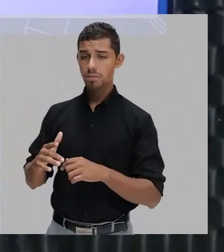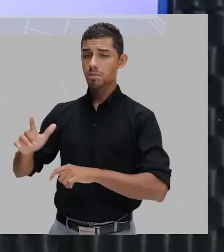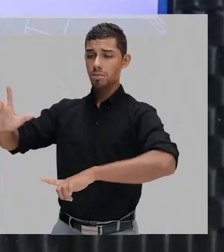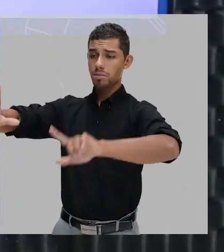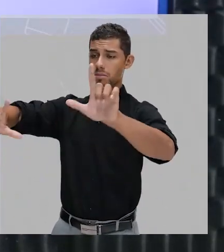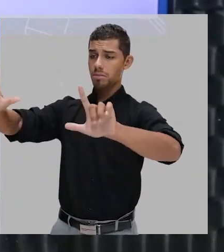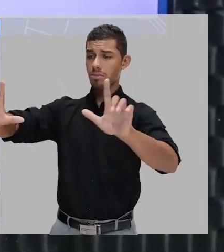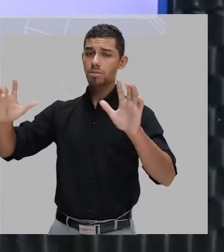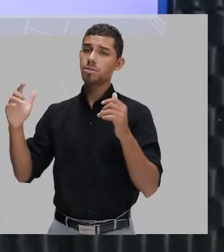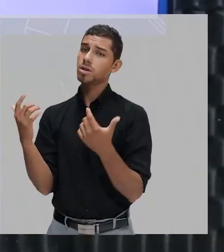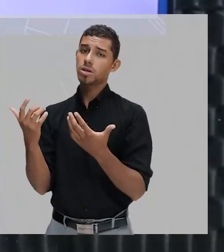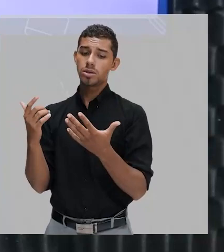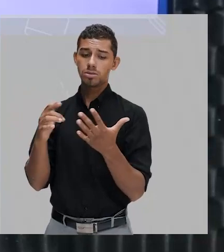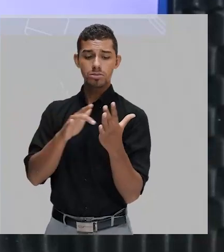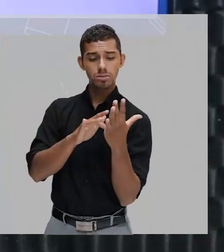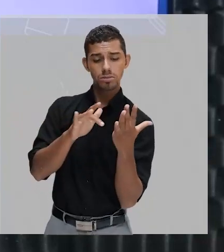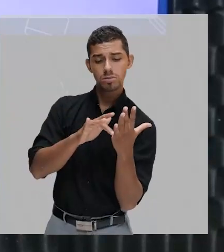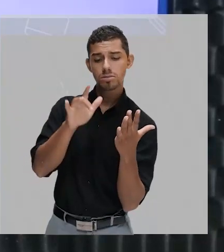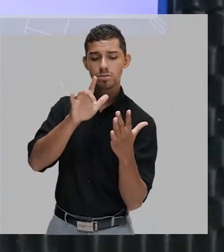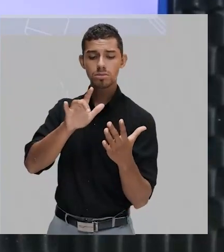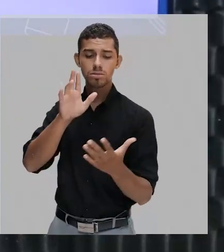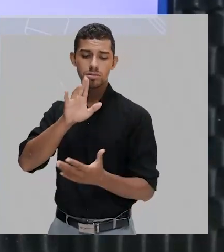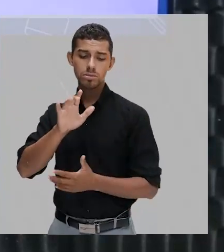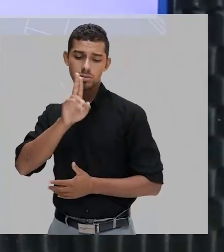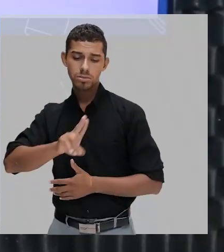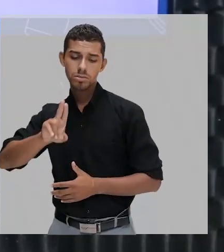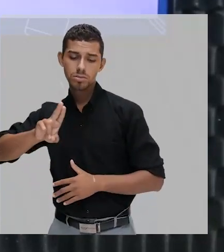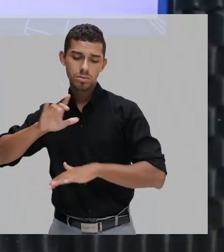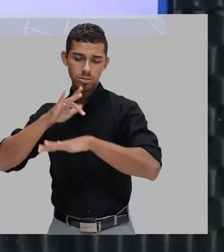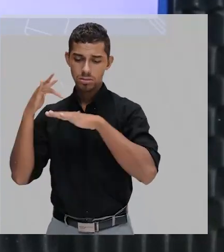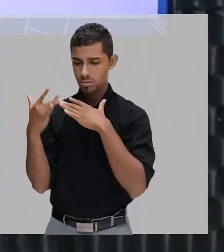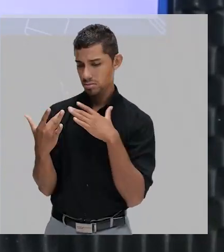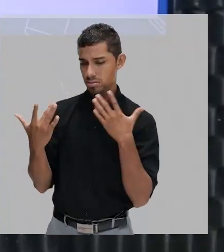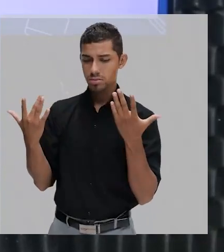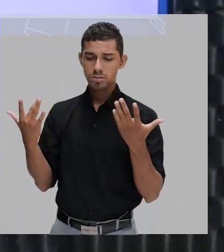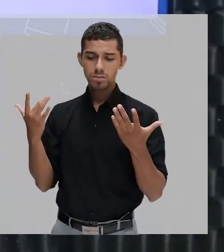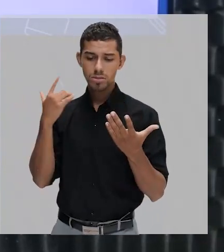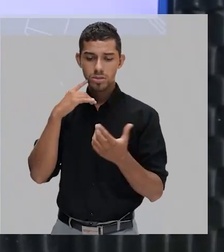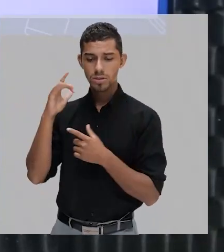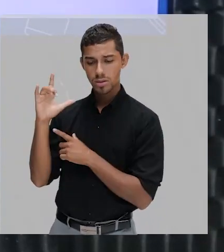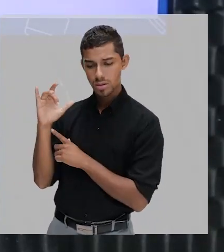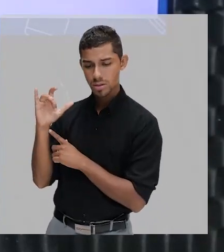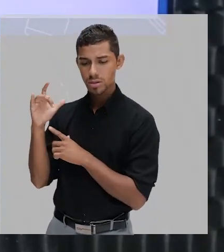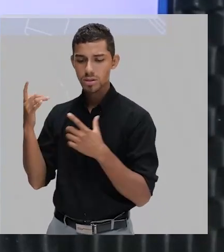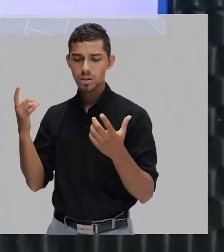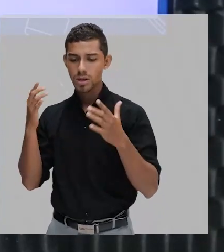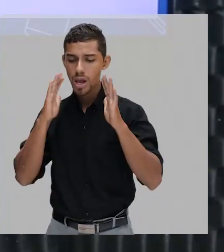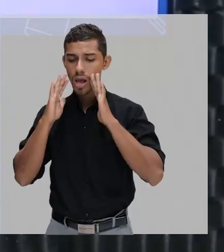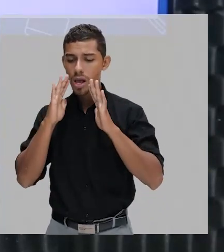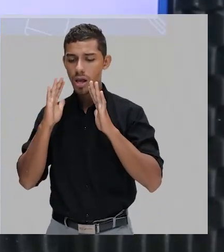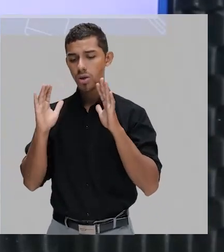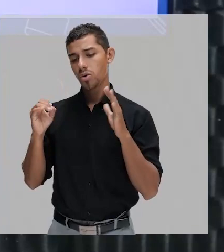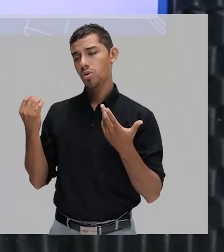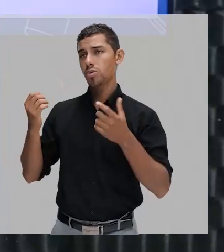da televisão, seja através do uso do celular, das redes sociais, né? Ou no outdoor, num bilhete. O